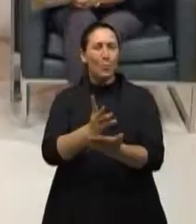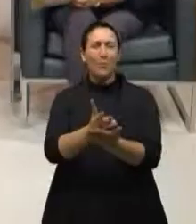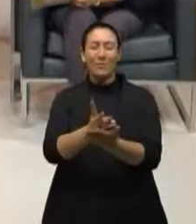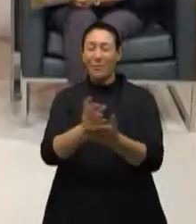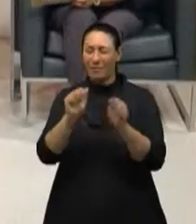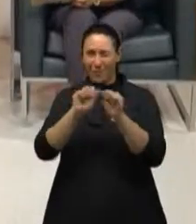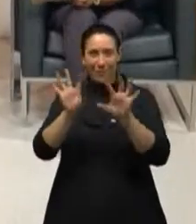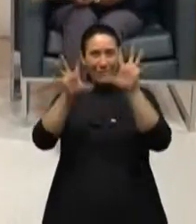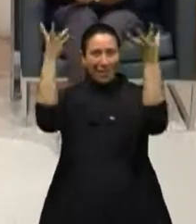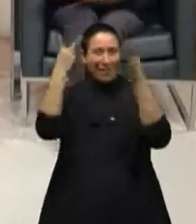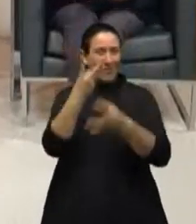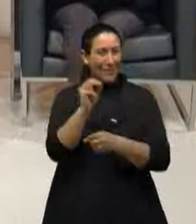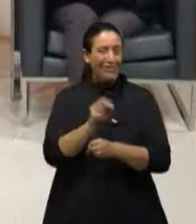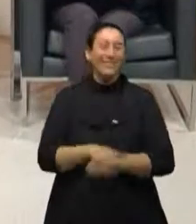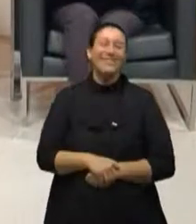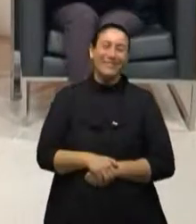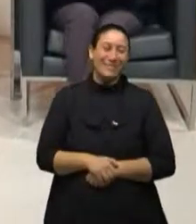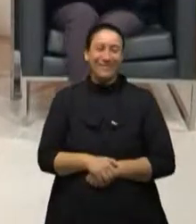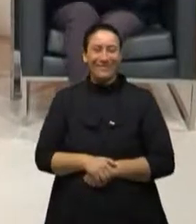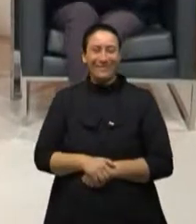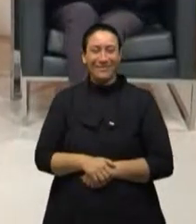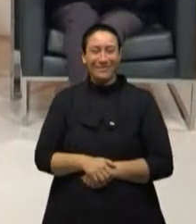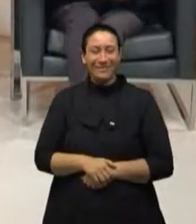fazer a festa de 20 vamos